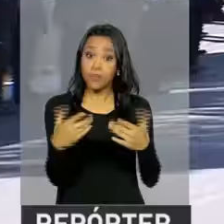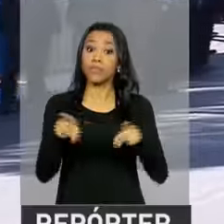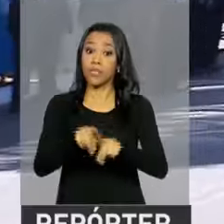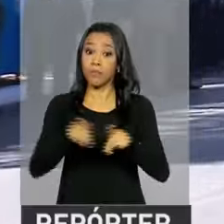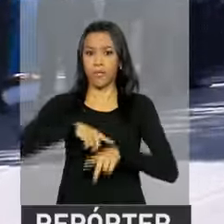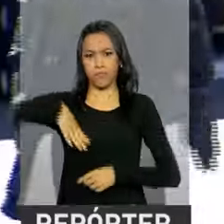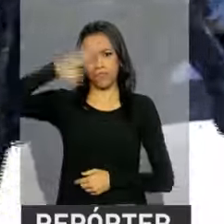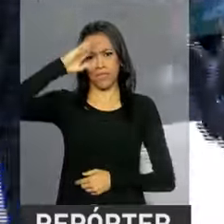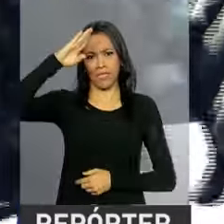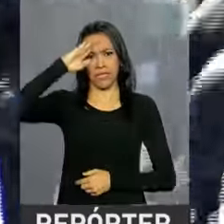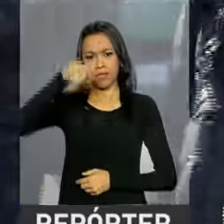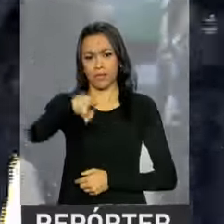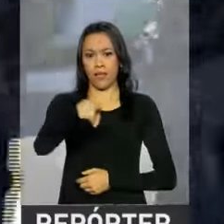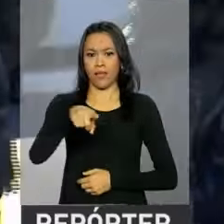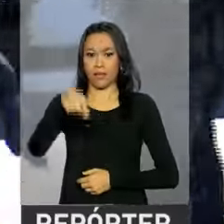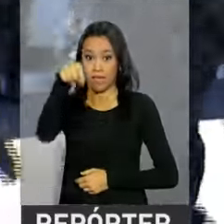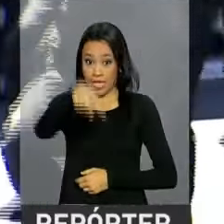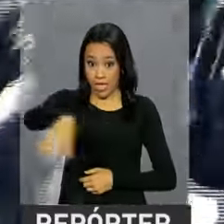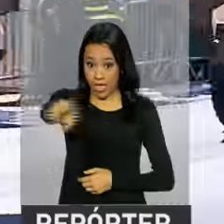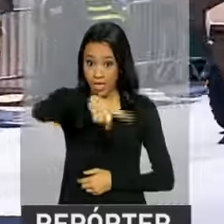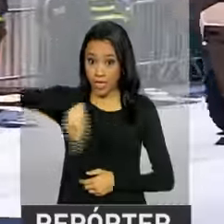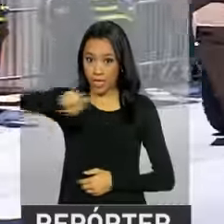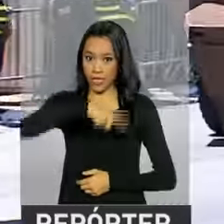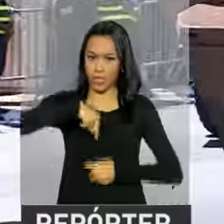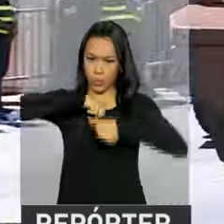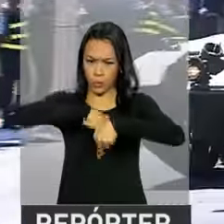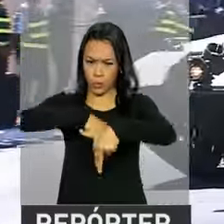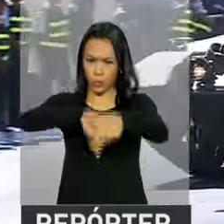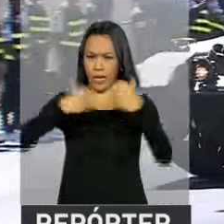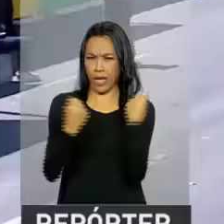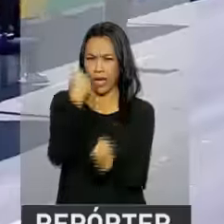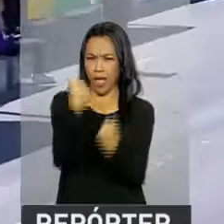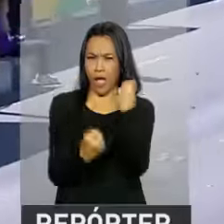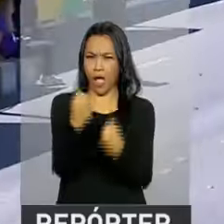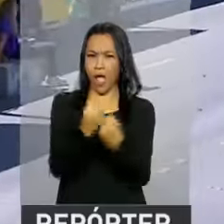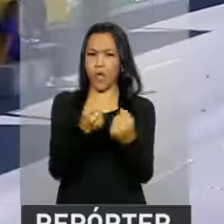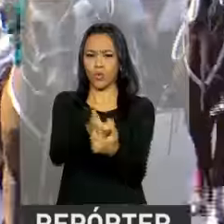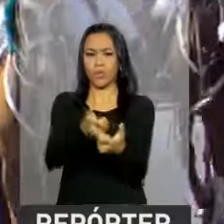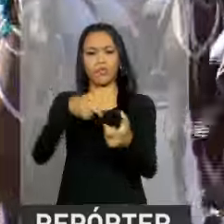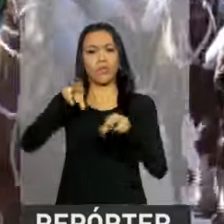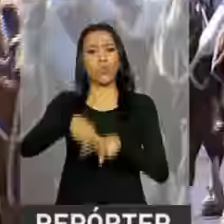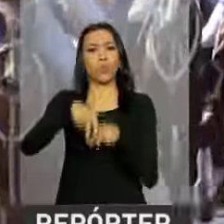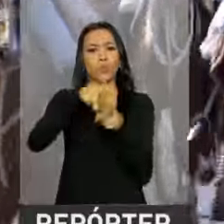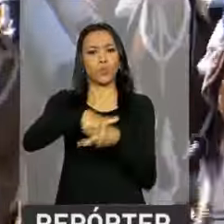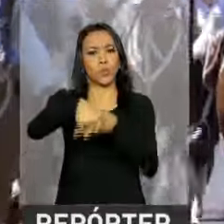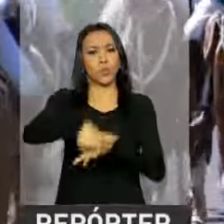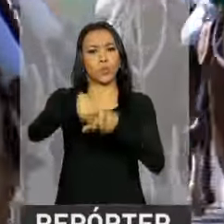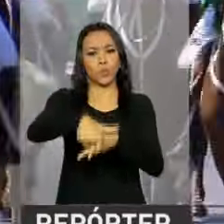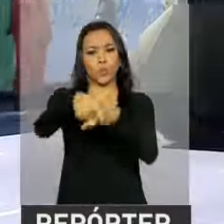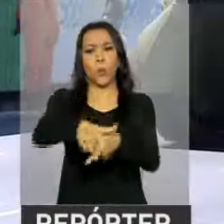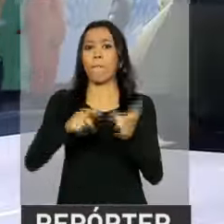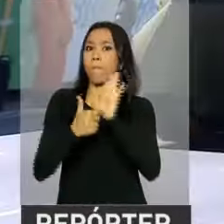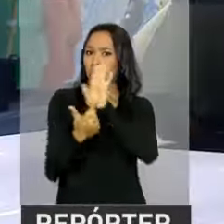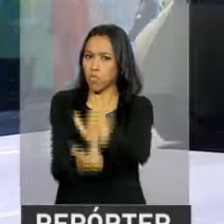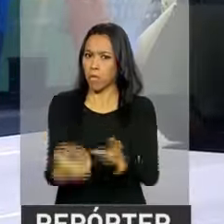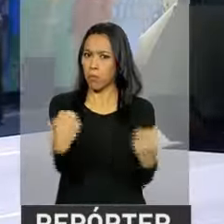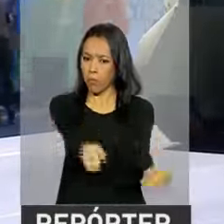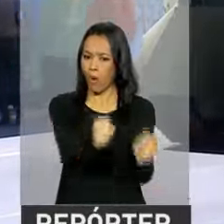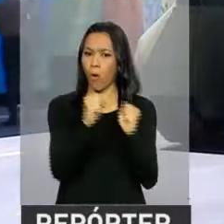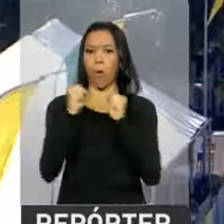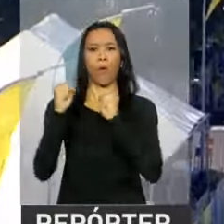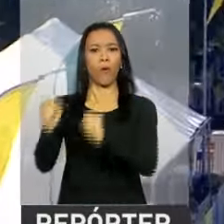da ativa. Em terra, tropas a pé, em carros, tanques e a cavalo demonstraram o potencial das